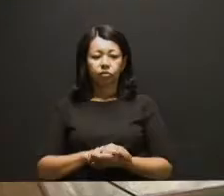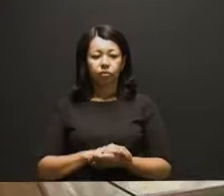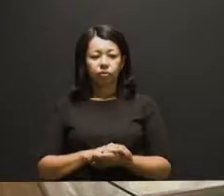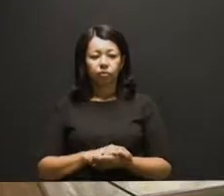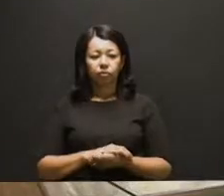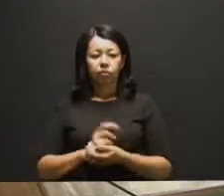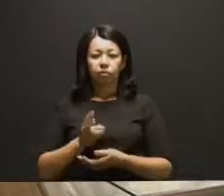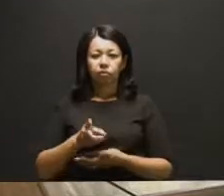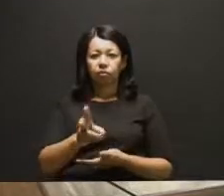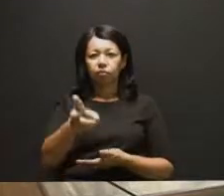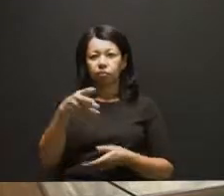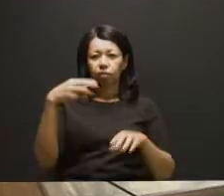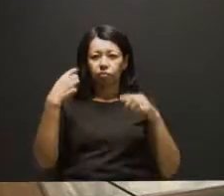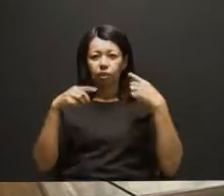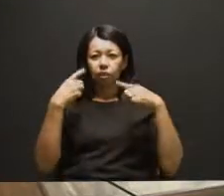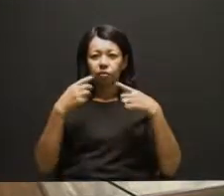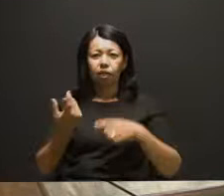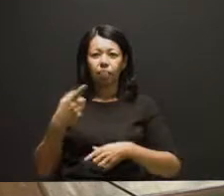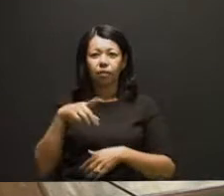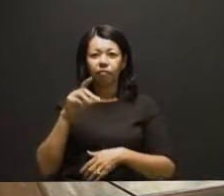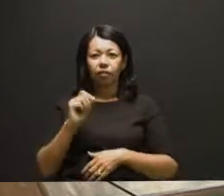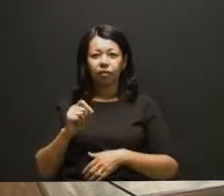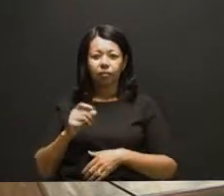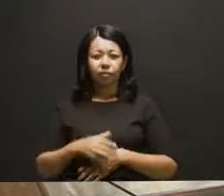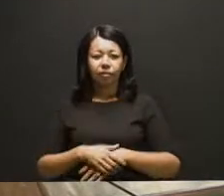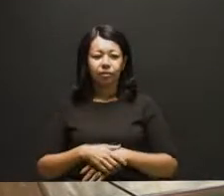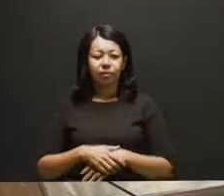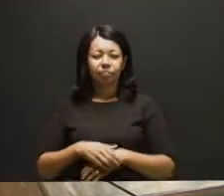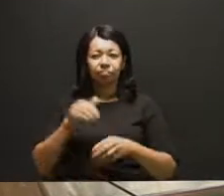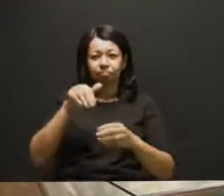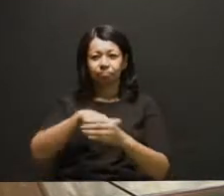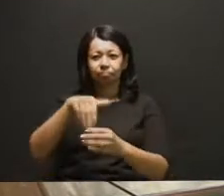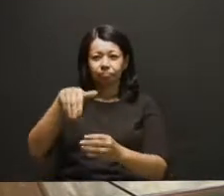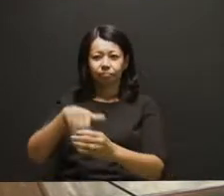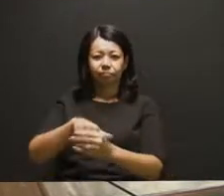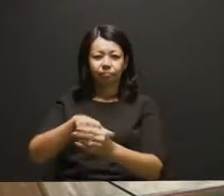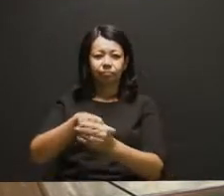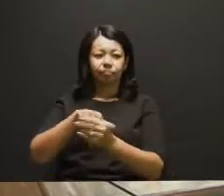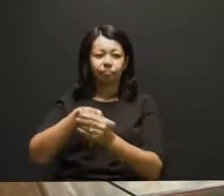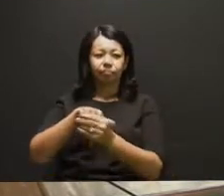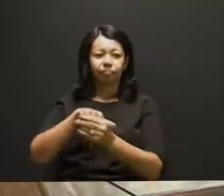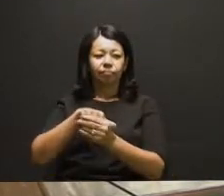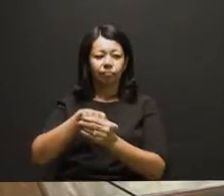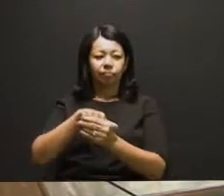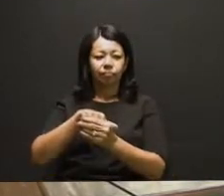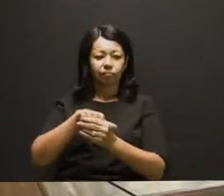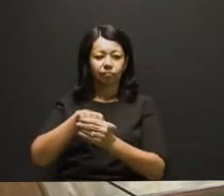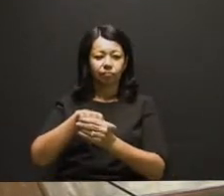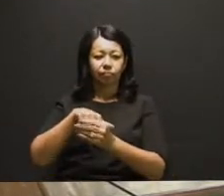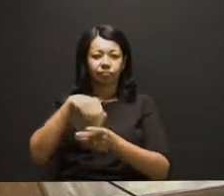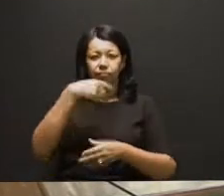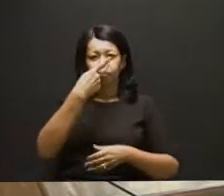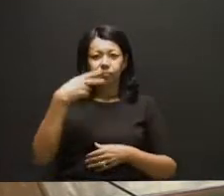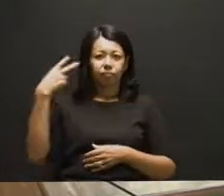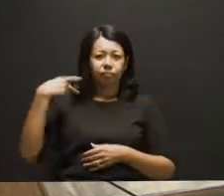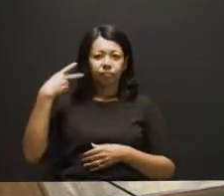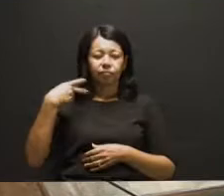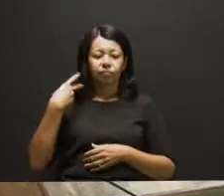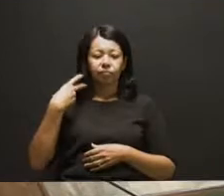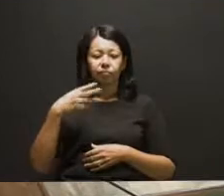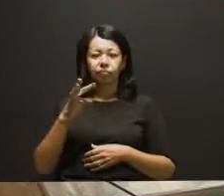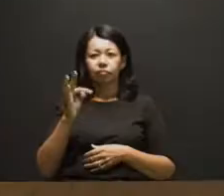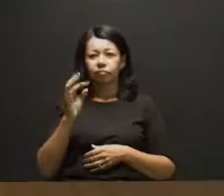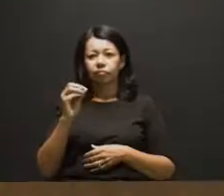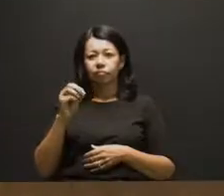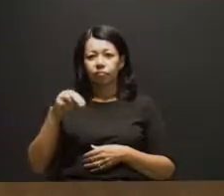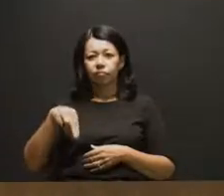continua em discussão em votação com a palavra o vereador toninho ver